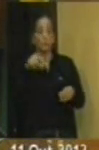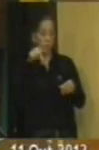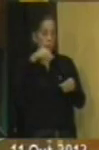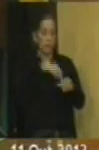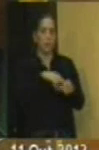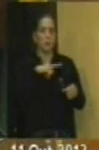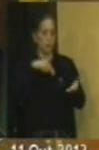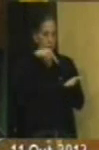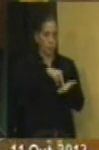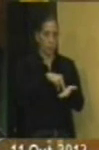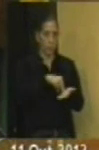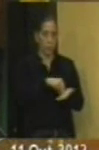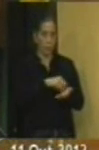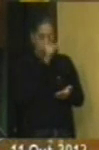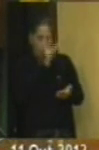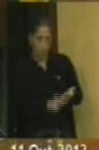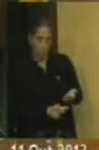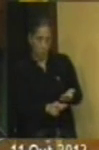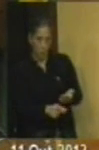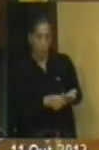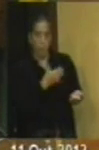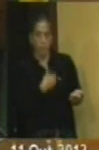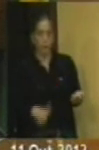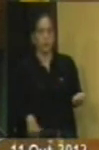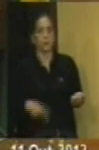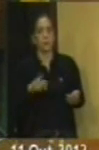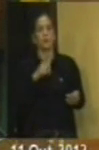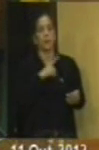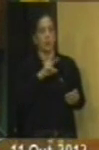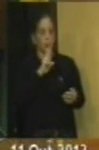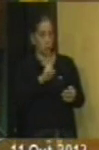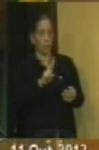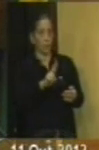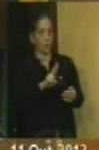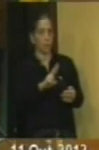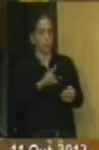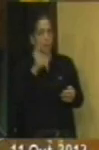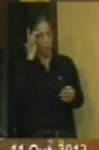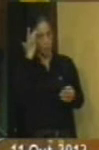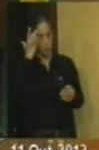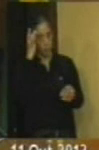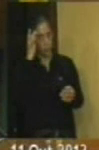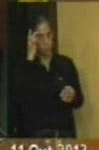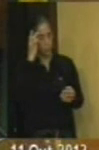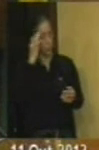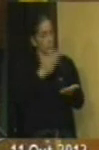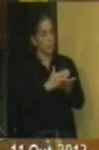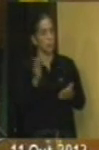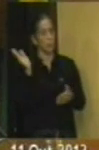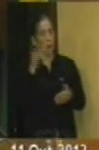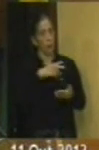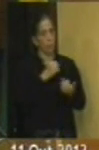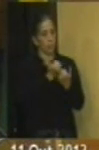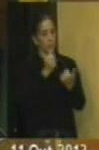vier a tribuna ou se comportar como governante e dessa forma ter a resposta eu acho que vossa excelência está começando muito mal como